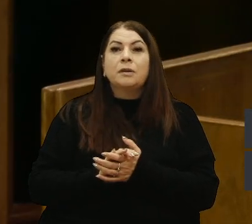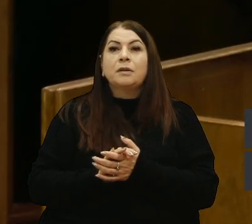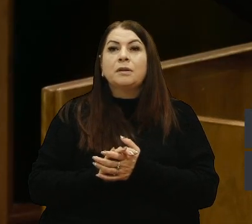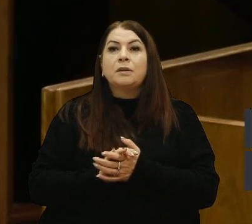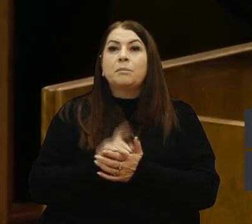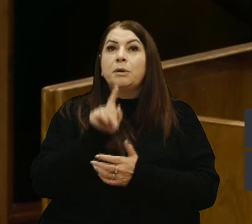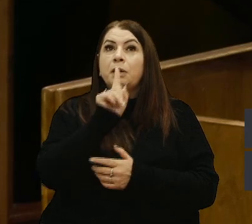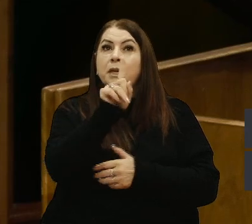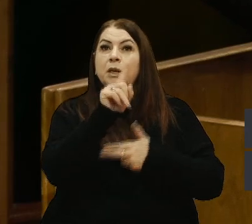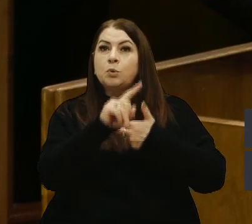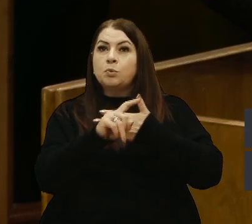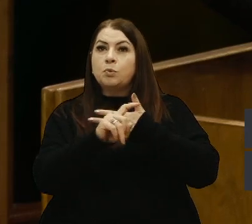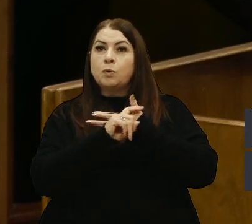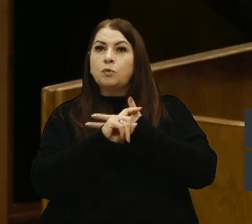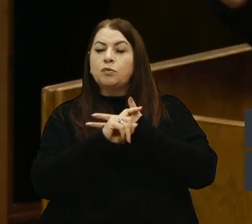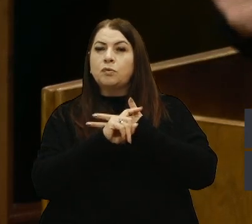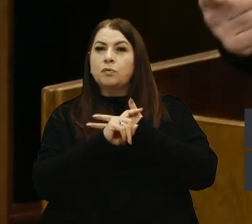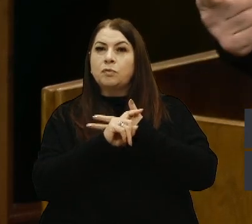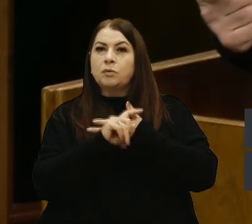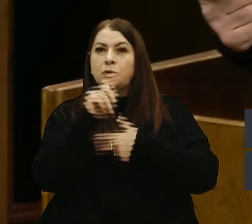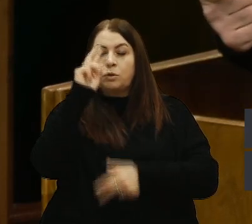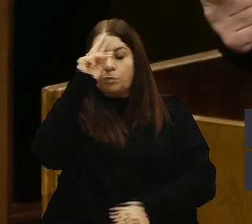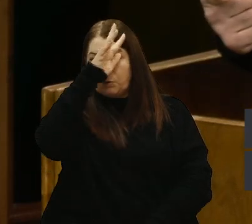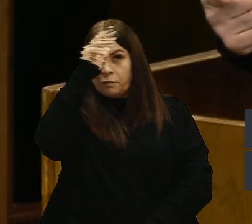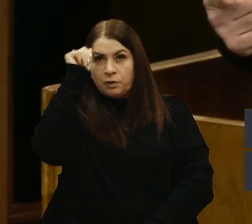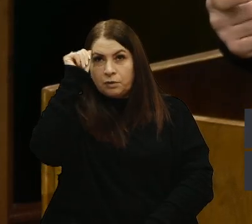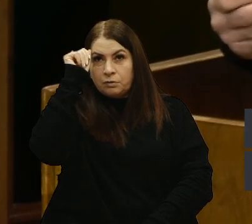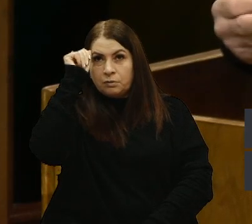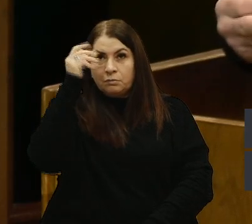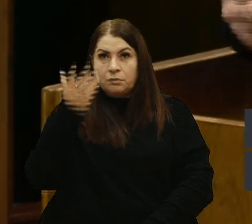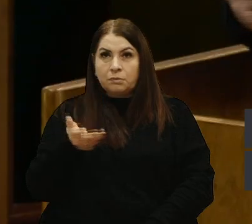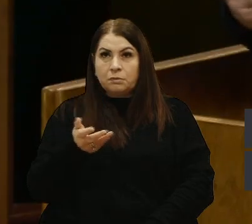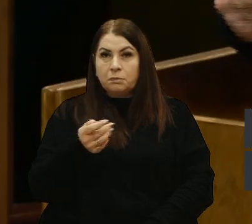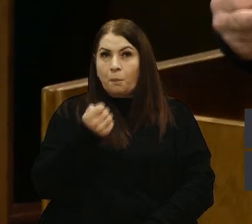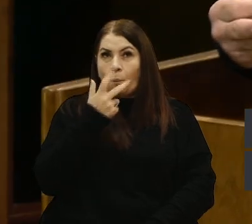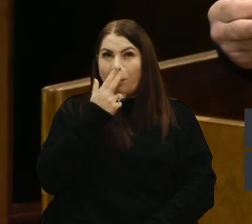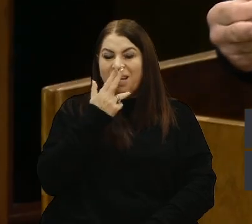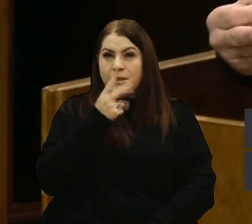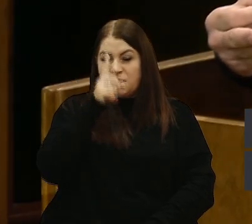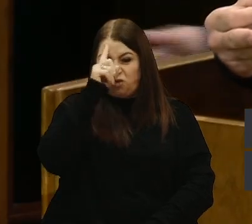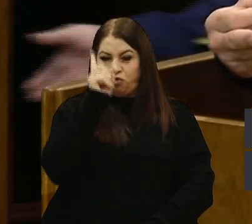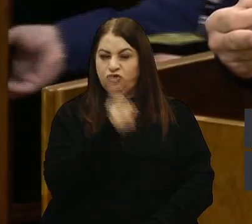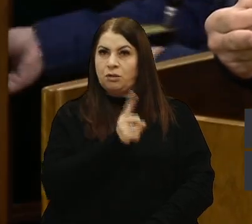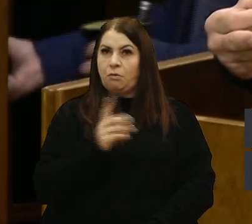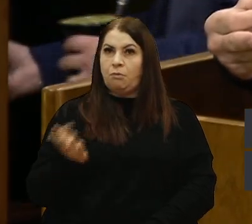chegar no executivo e o prefeito, que parece um ditador,